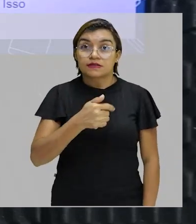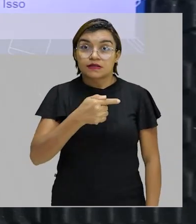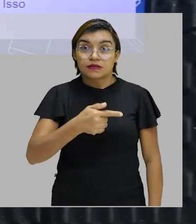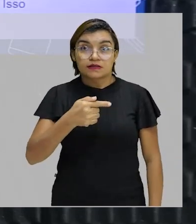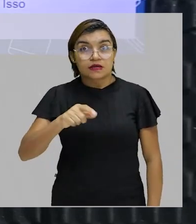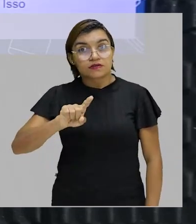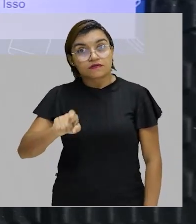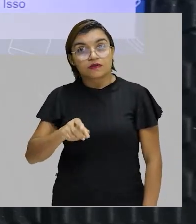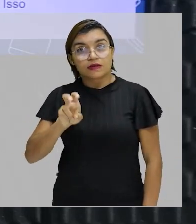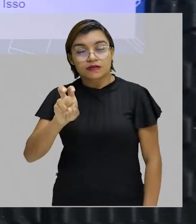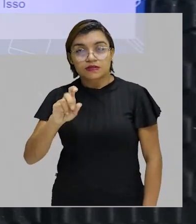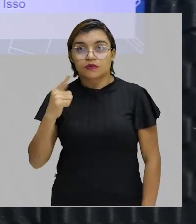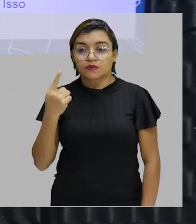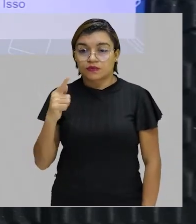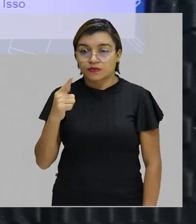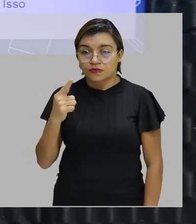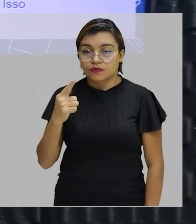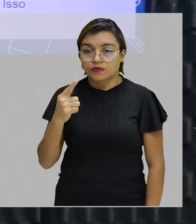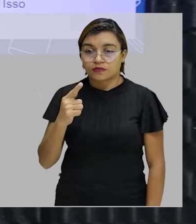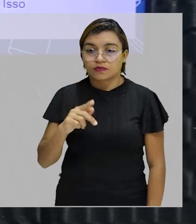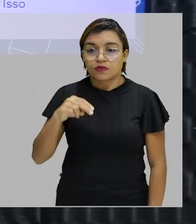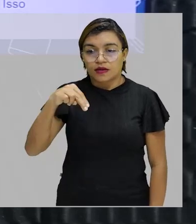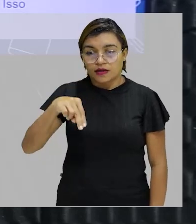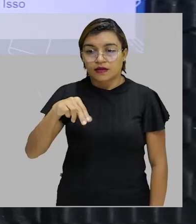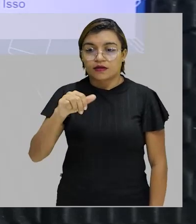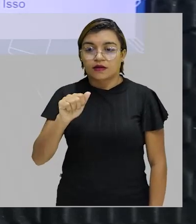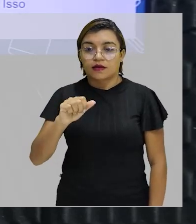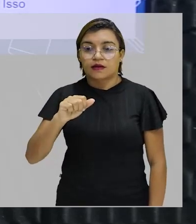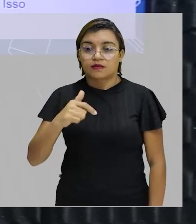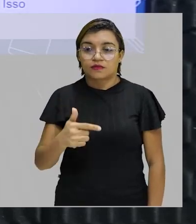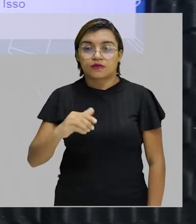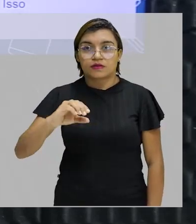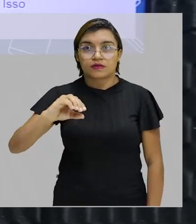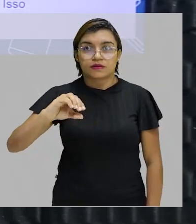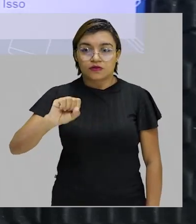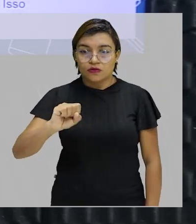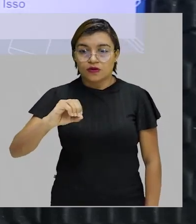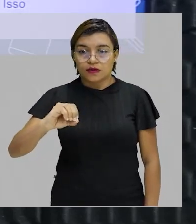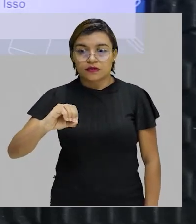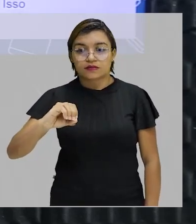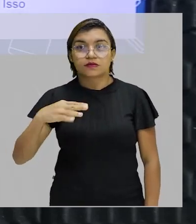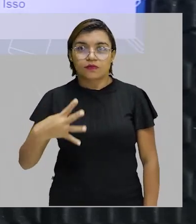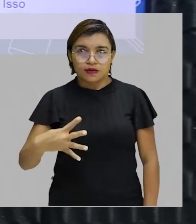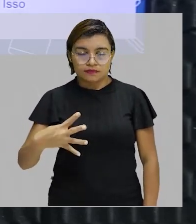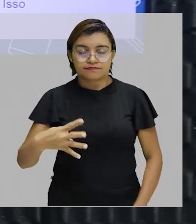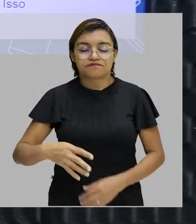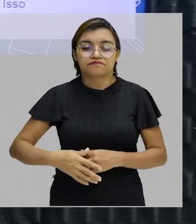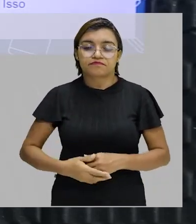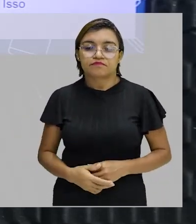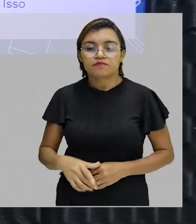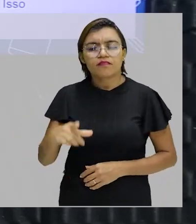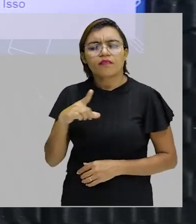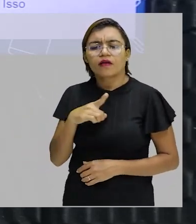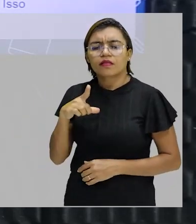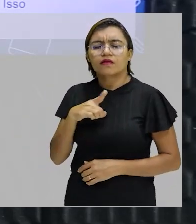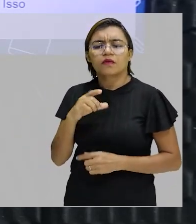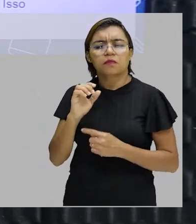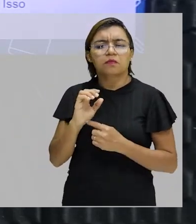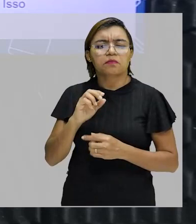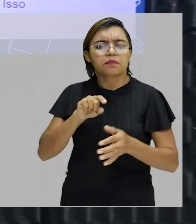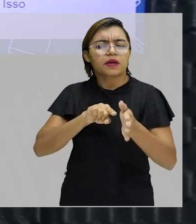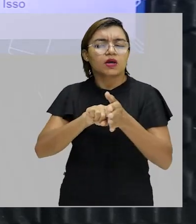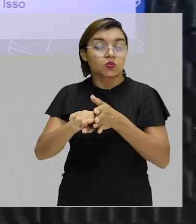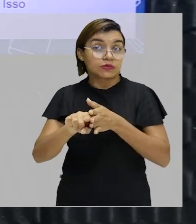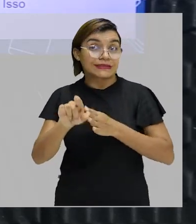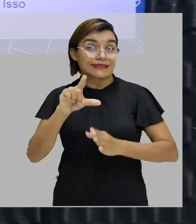177,5 gramas do sulfato de sódio. Show? Entenderam? Então, a partir do momento que nós temos uma questão